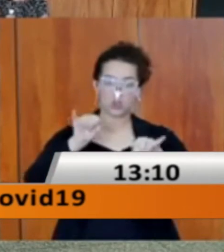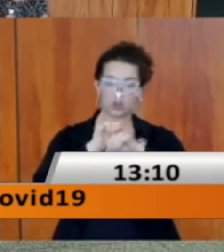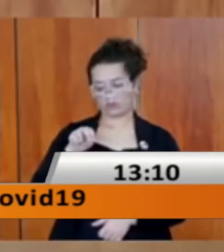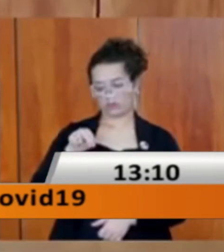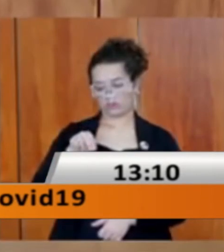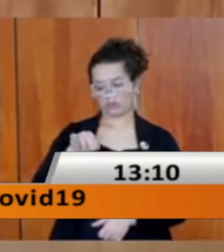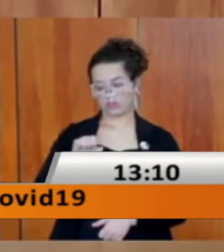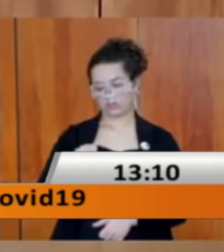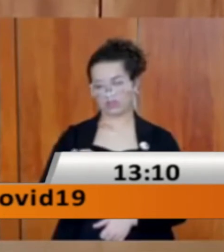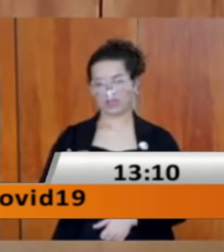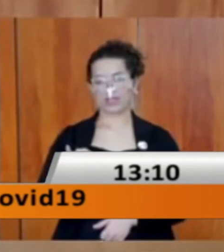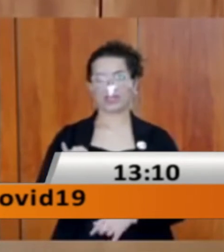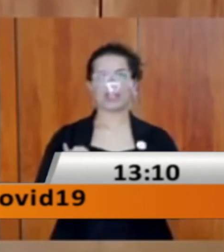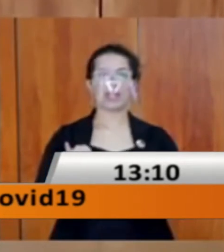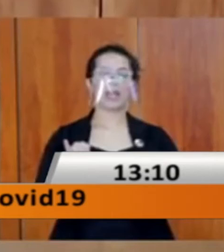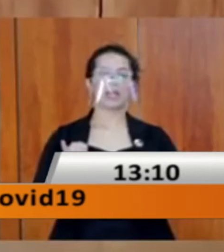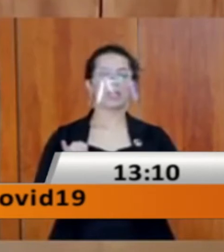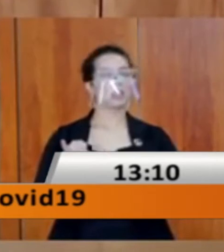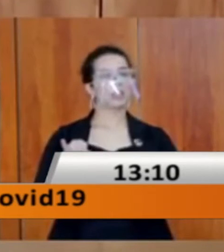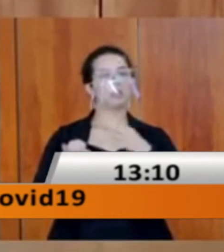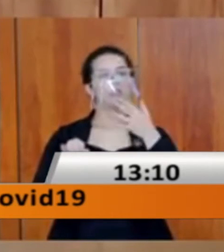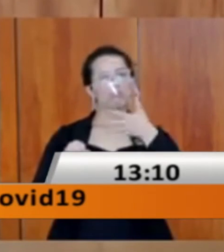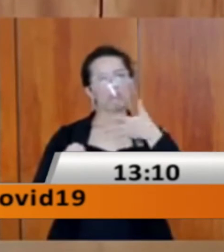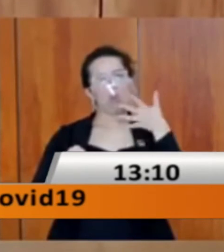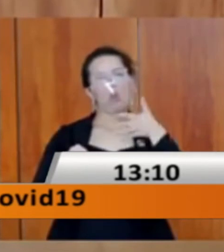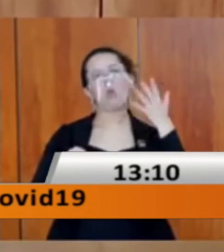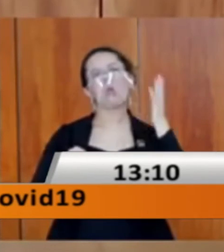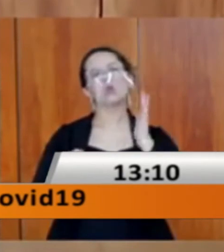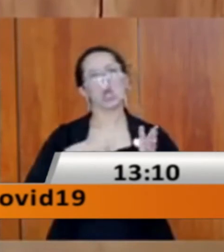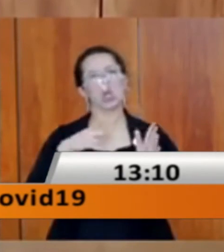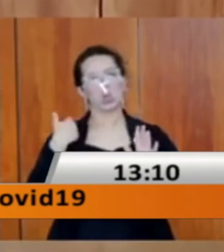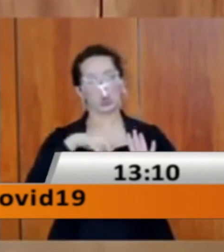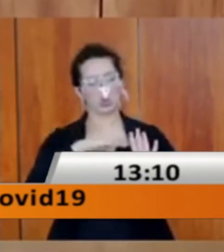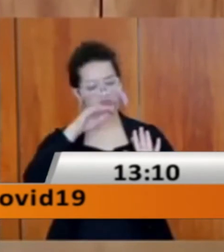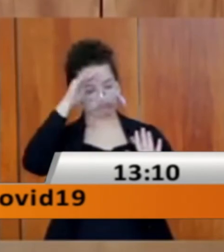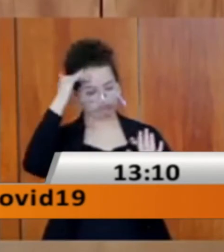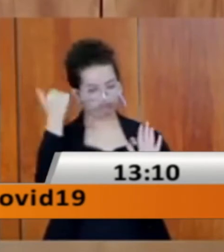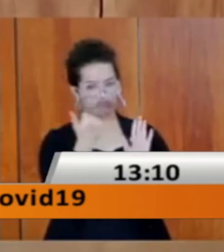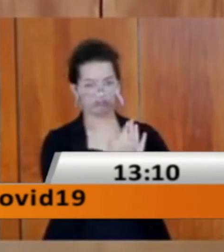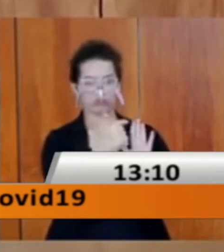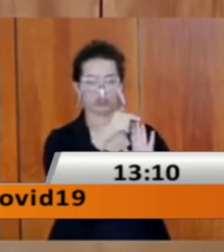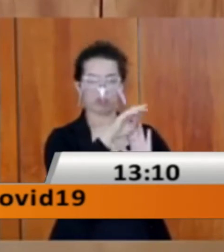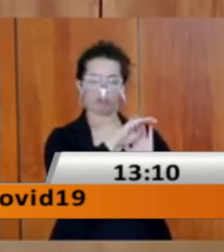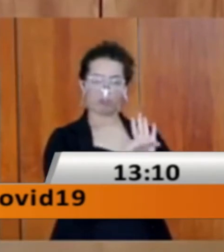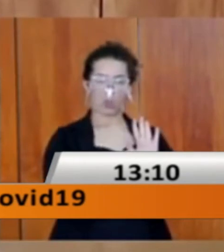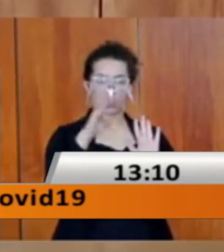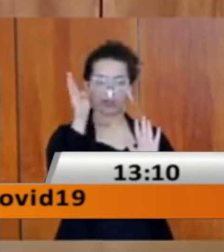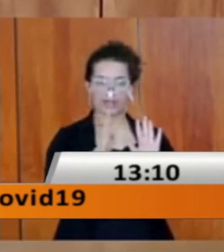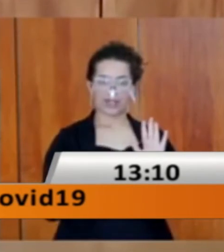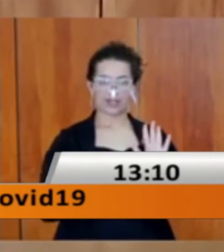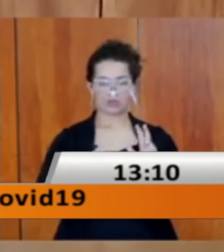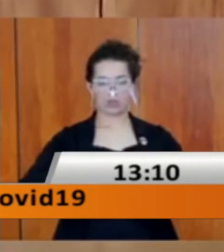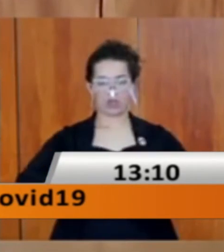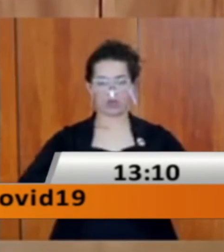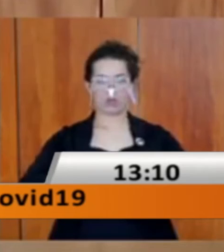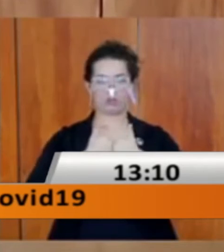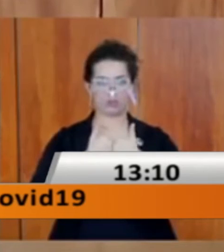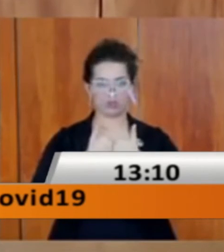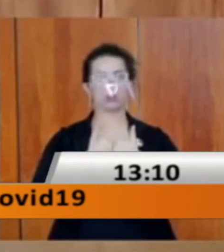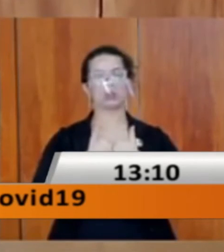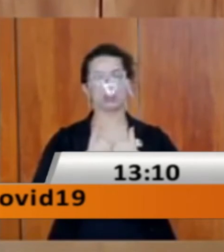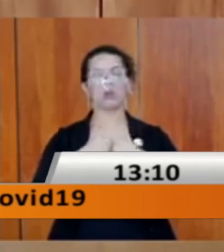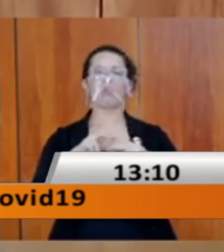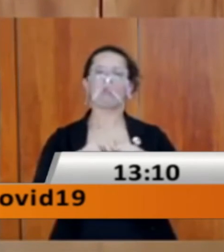comprando. Nós iremos seguir o Programa Nacional de Imunizações, Então, neste momento, o GDF não pensa em adquirir